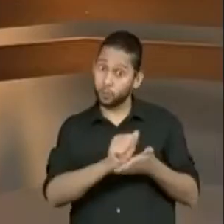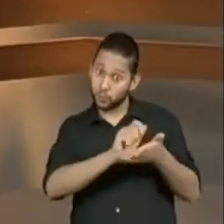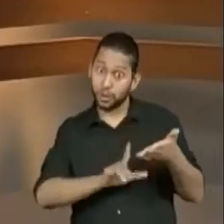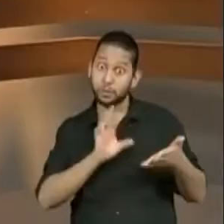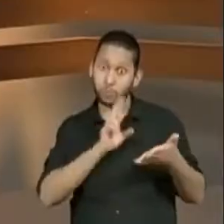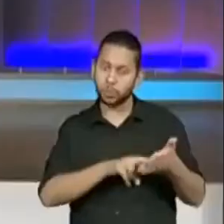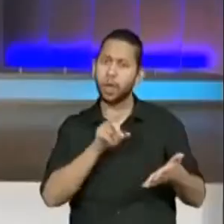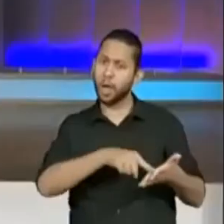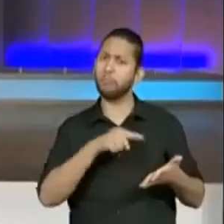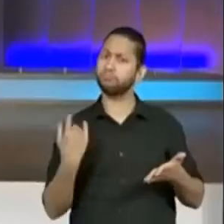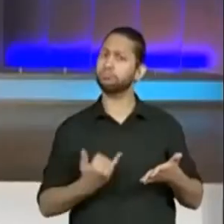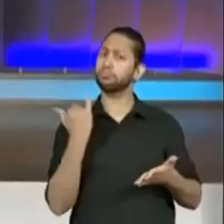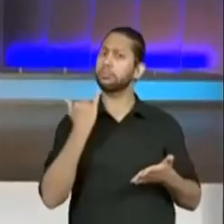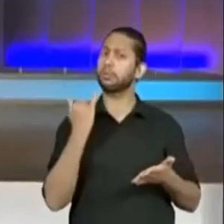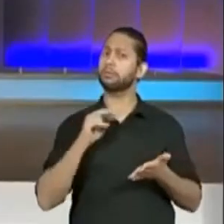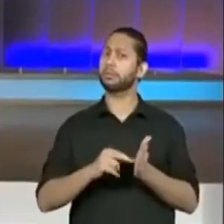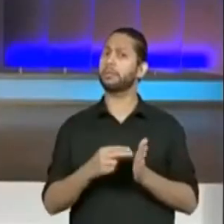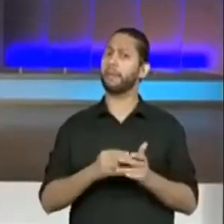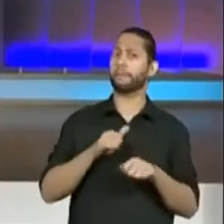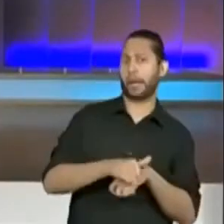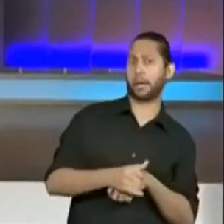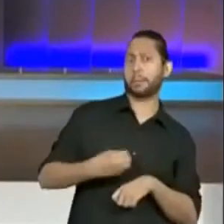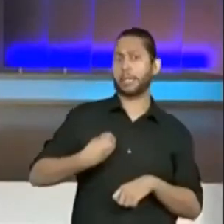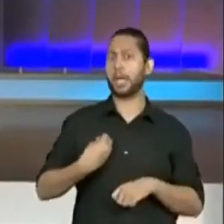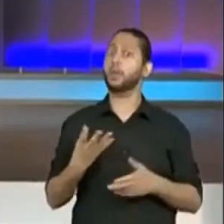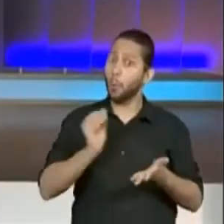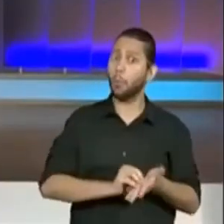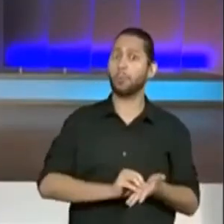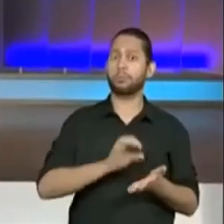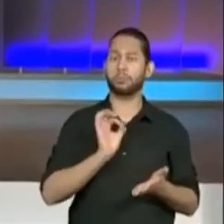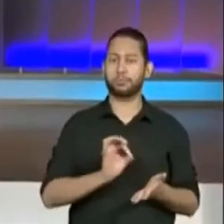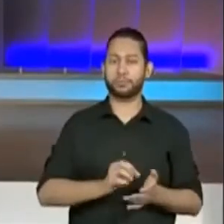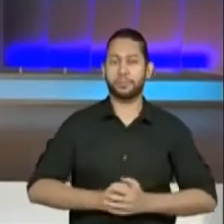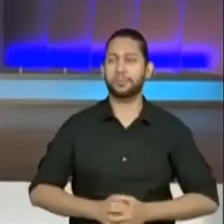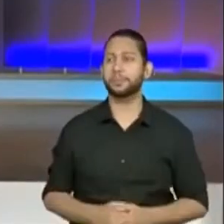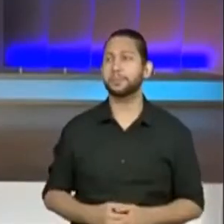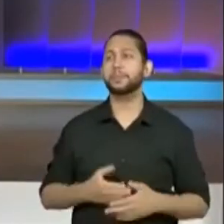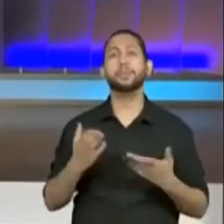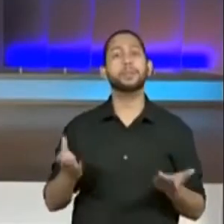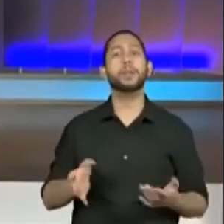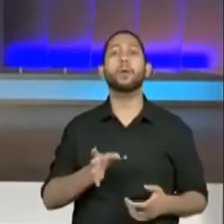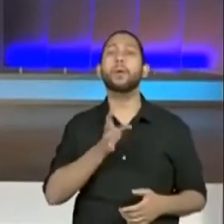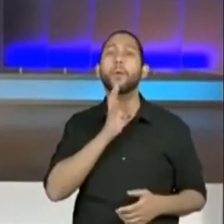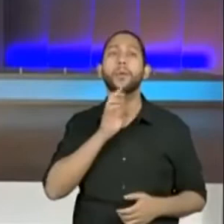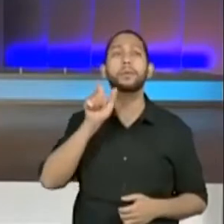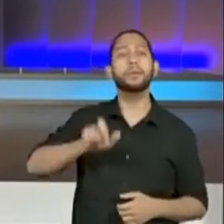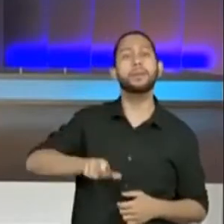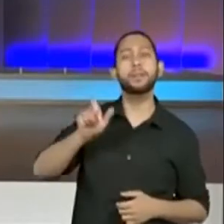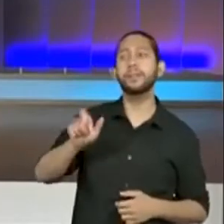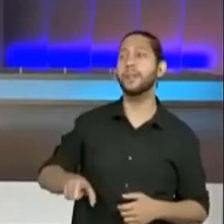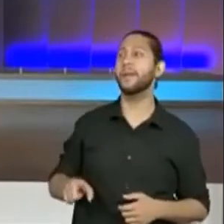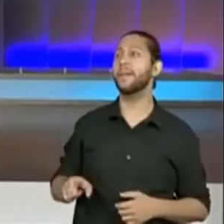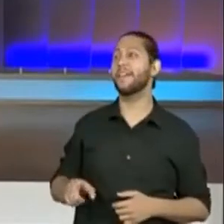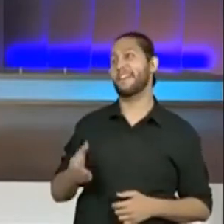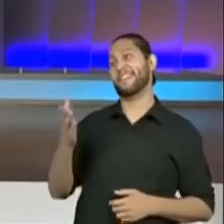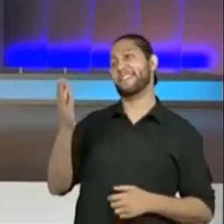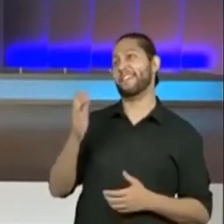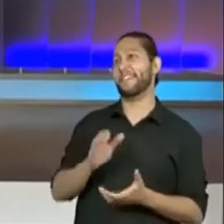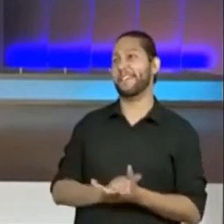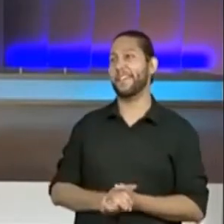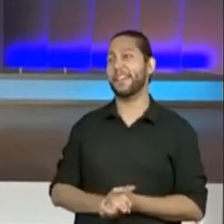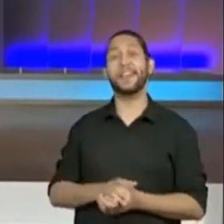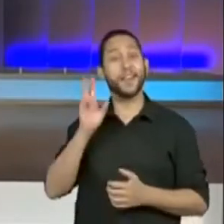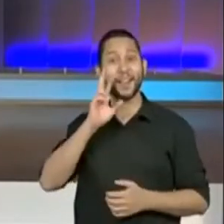pessoal vamos lá nossa primeira aula começamos a conhecer um pouquinho do tio José Luiz da tia Sandra passeio ao